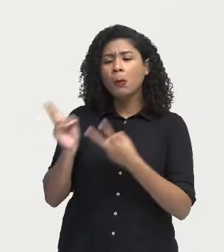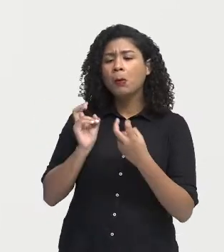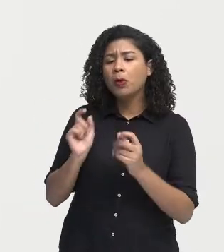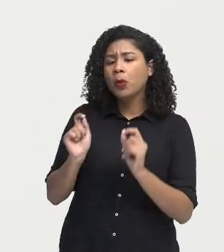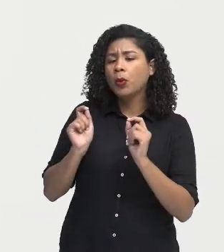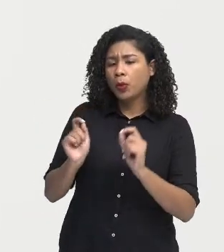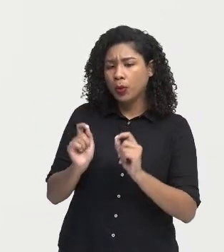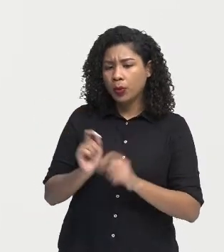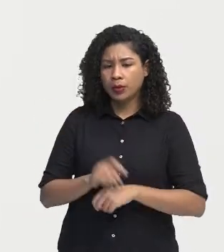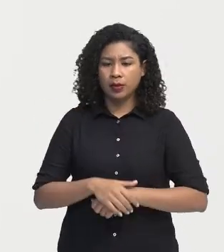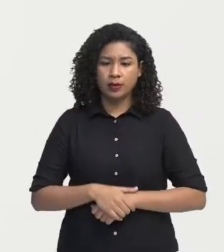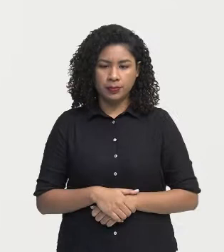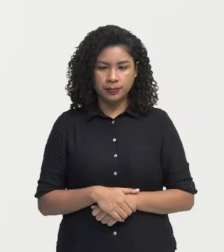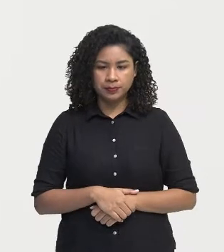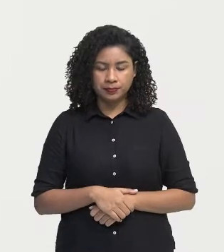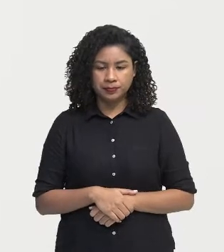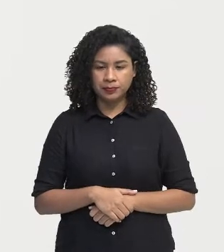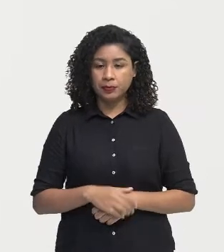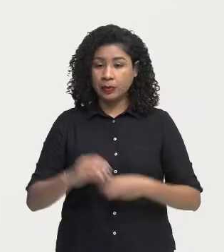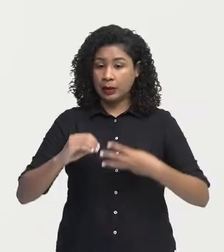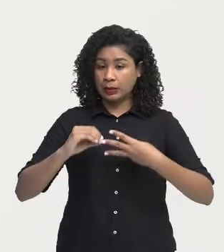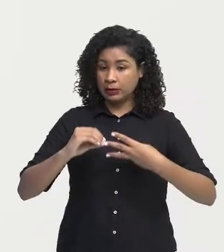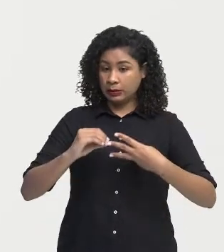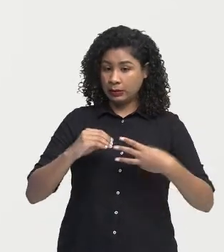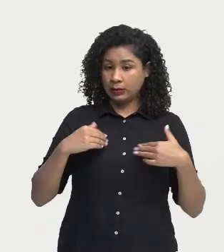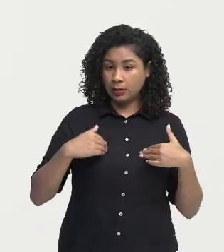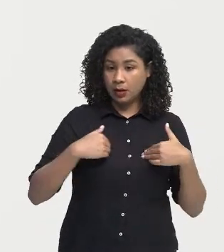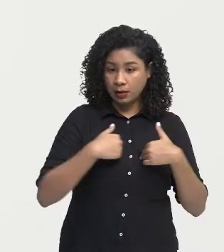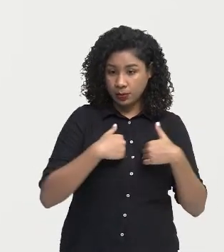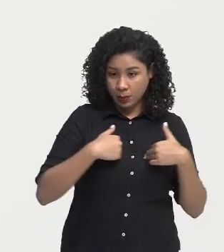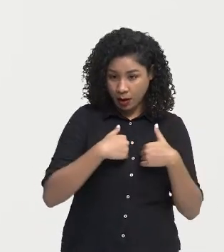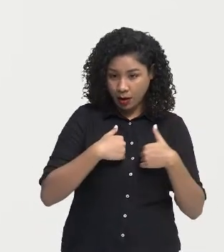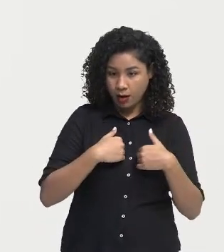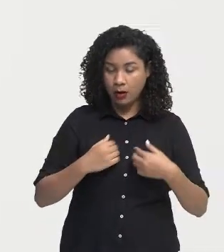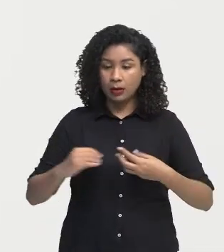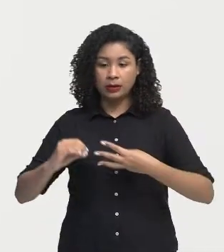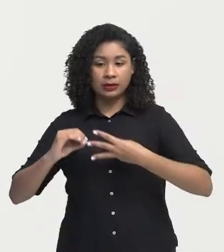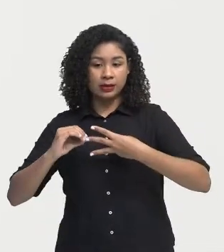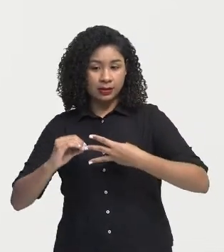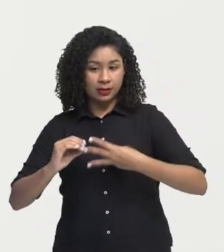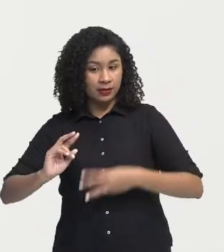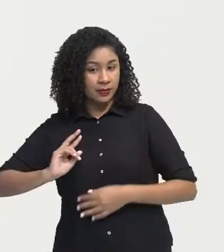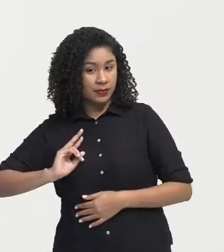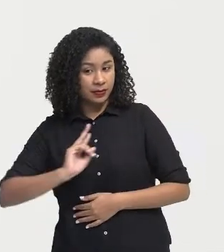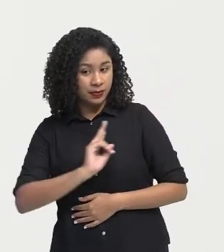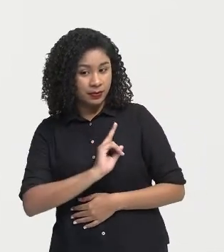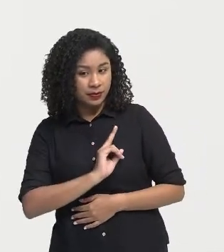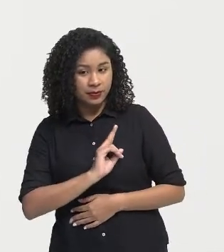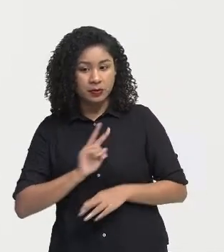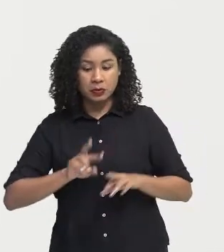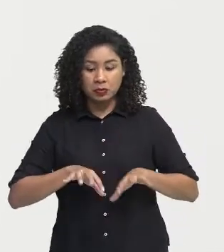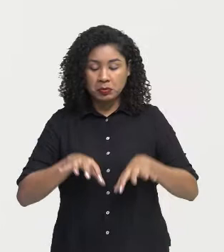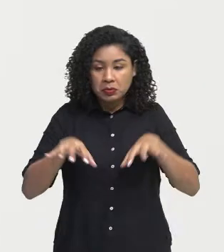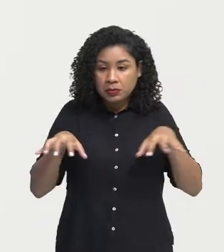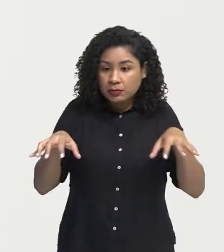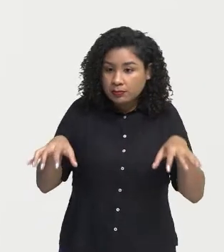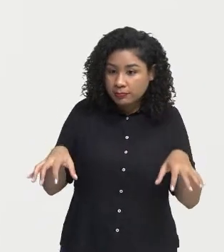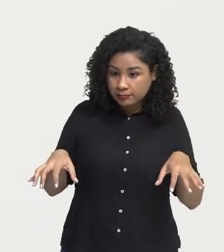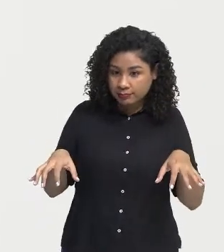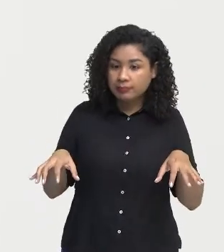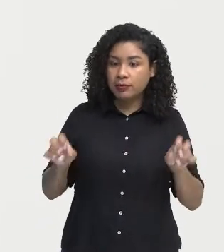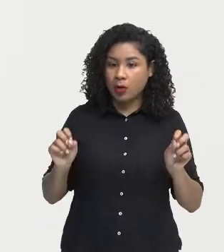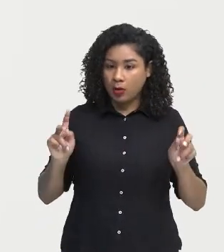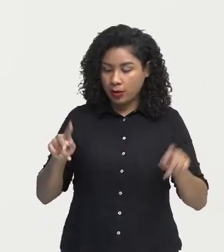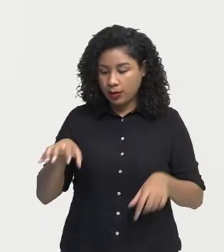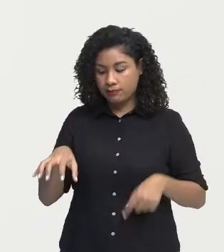a representação da célula animal e tem a representação da célula vegetal. Né? E aí, para diferenciar bem, a célula